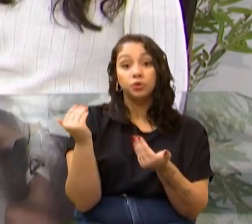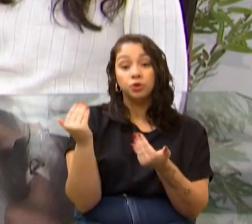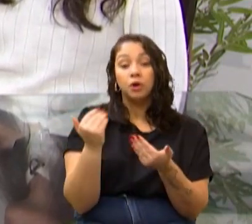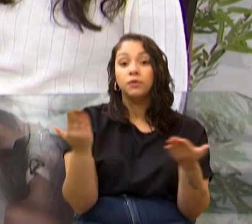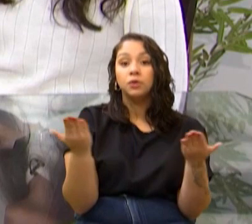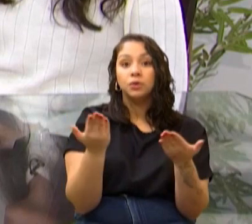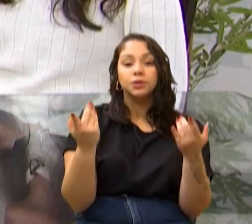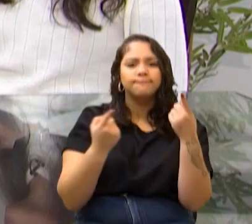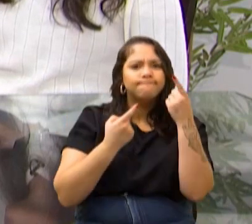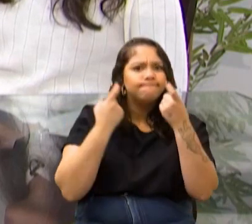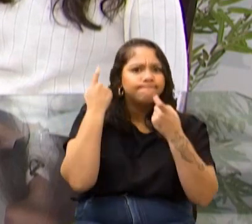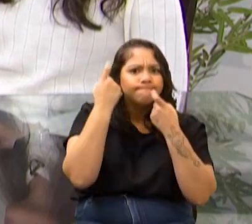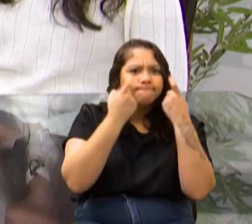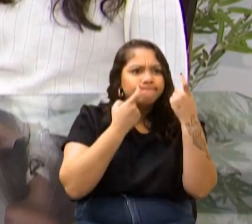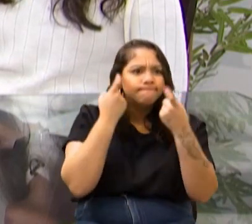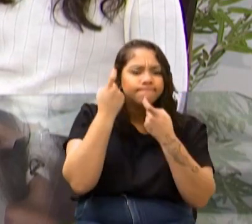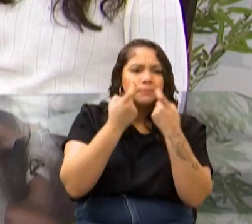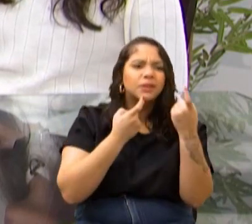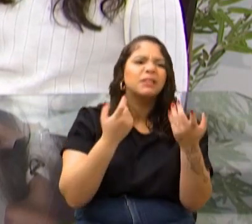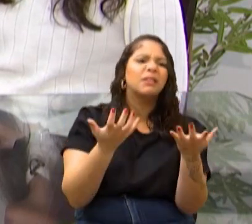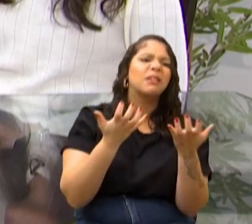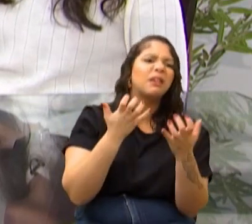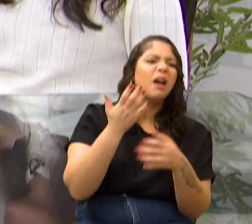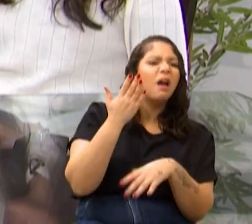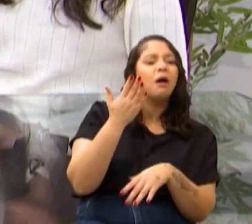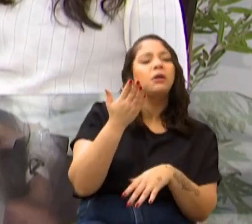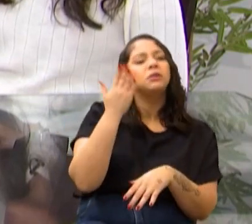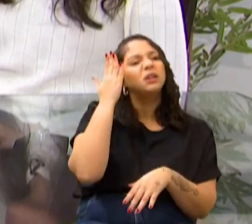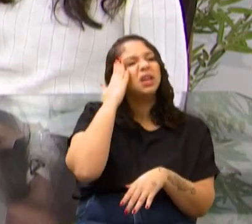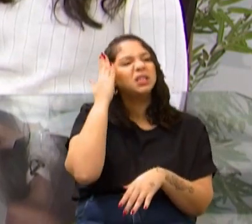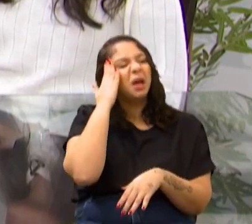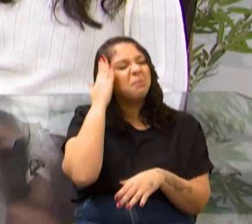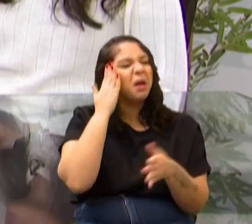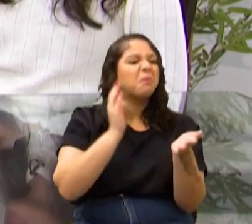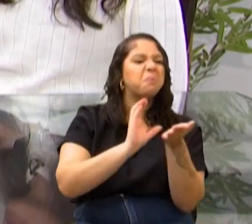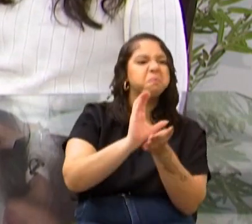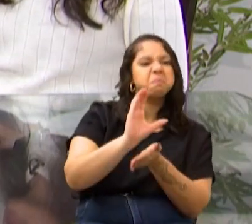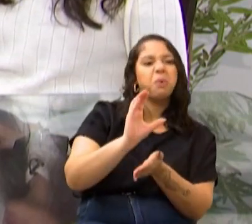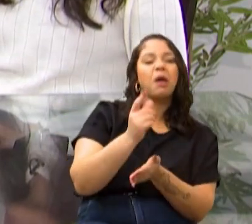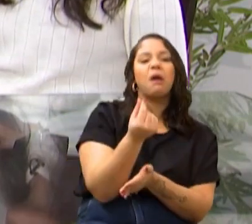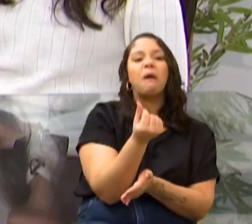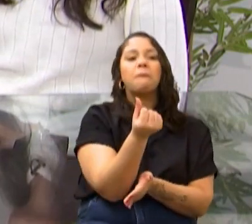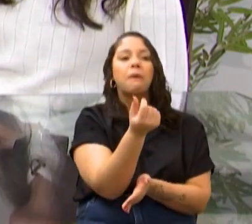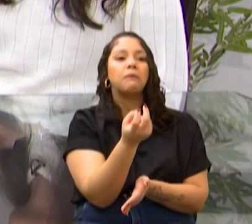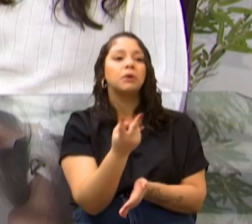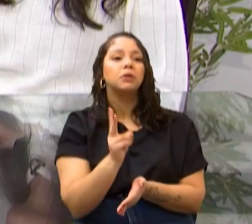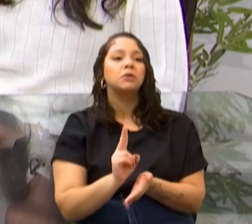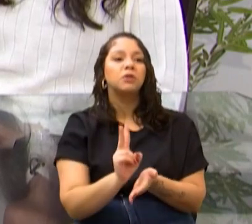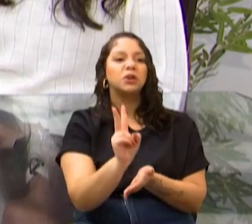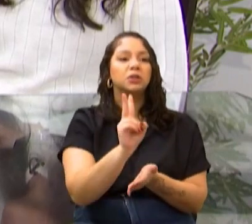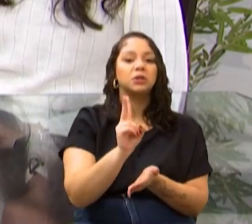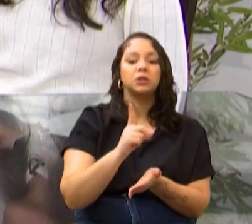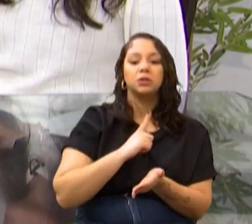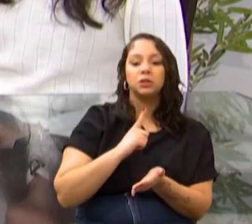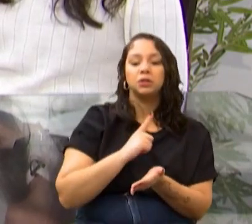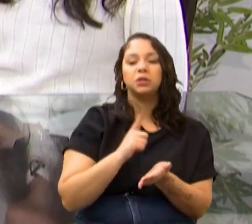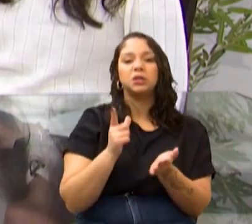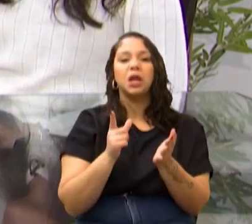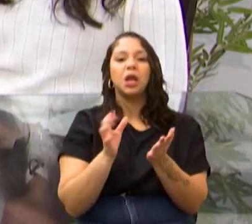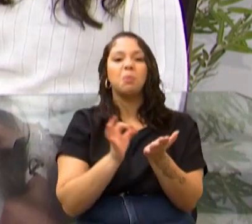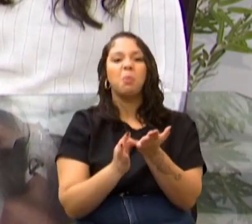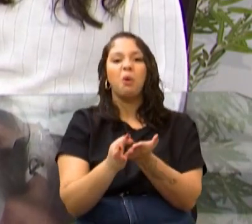Então, o jovem hoje está muito preocupado em fazer day trade, em conhecer bolsa de valores, em fazer